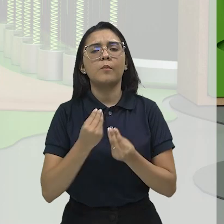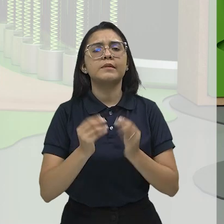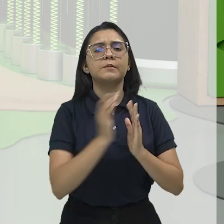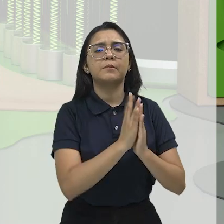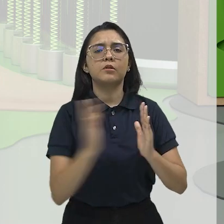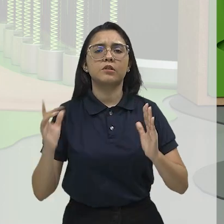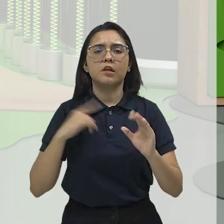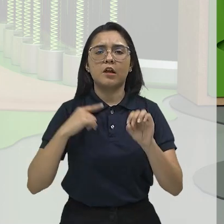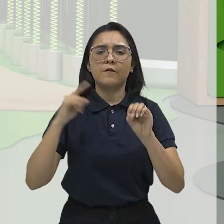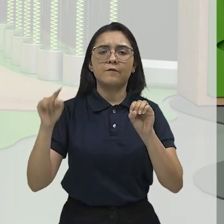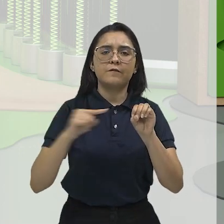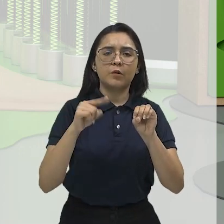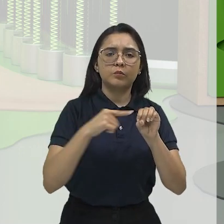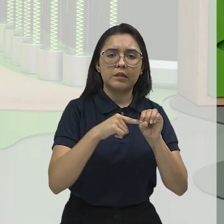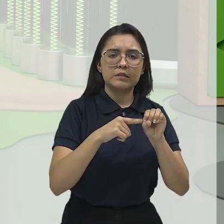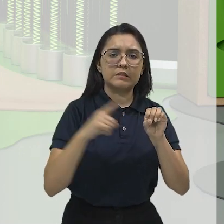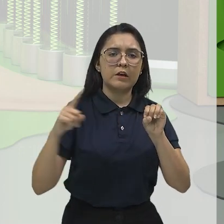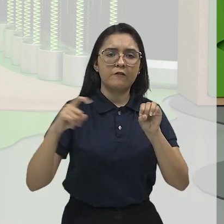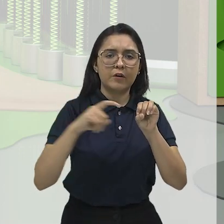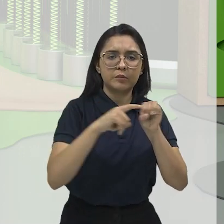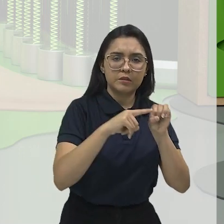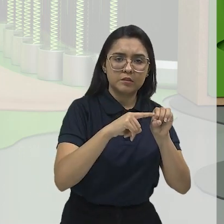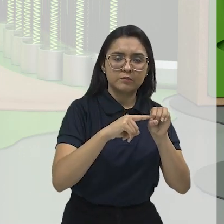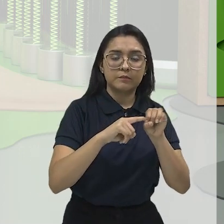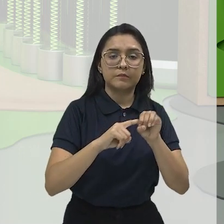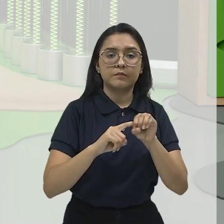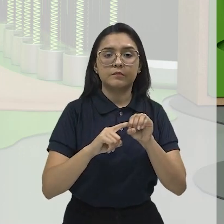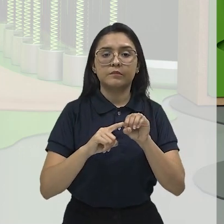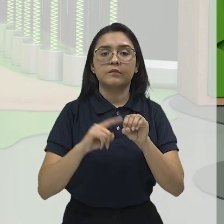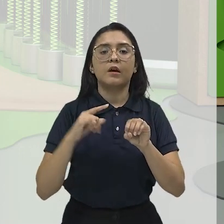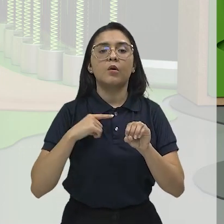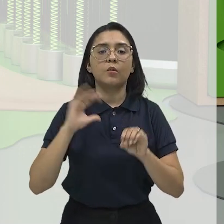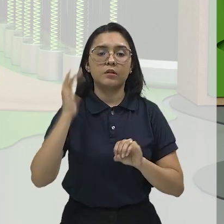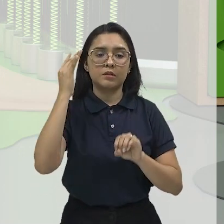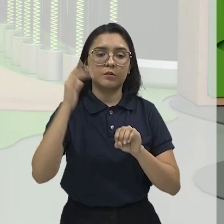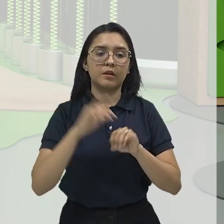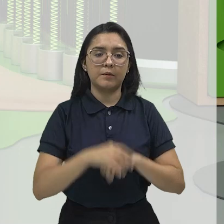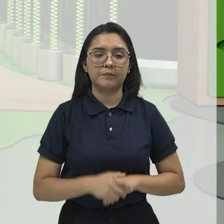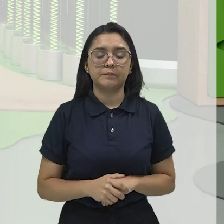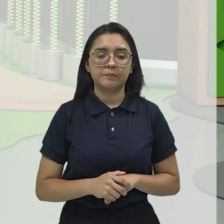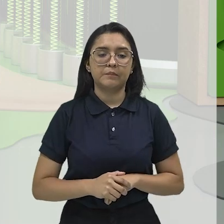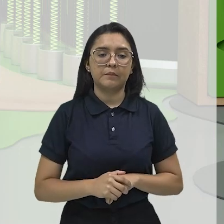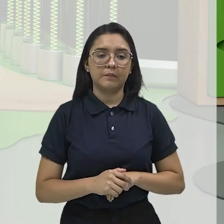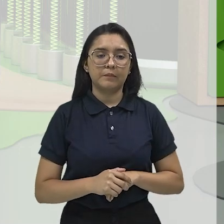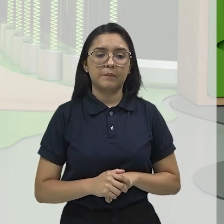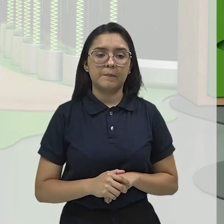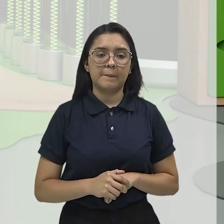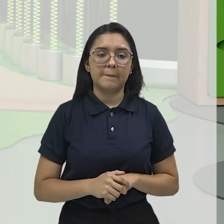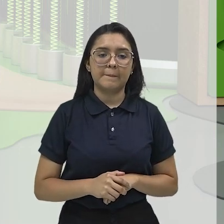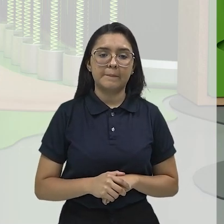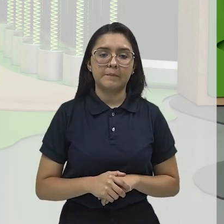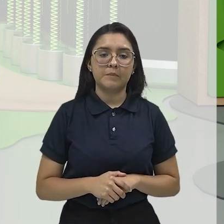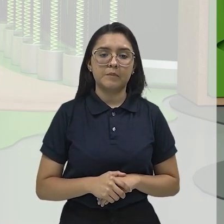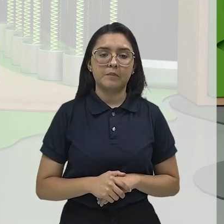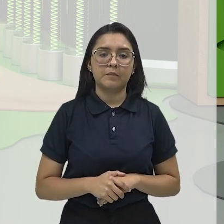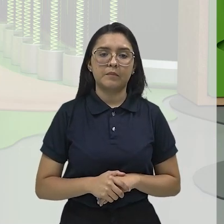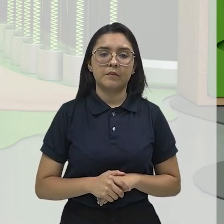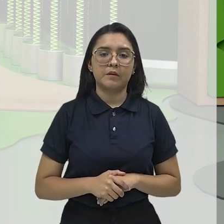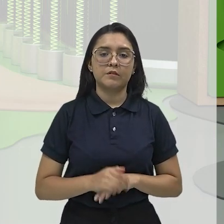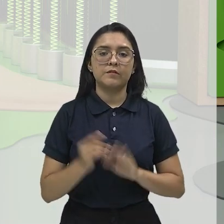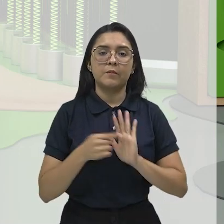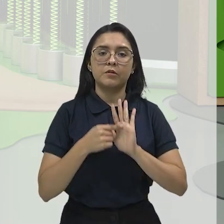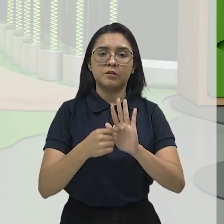fecundação. Só que a fecundação está ocorrendo in vitro, né? Vamos ver rapidinho aqui no